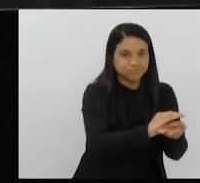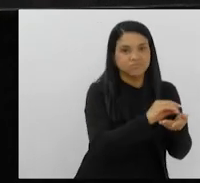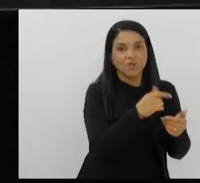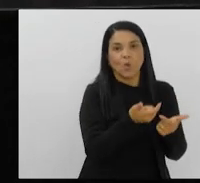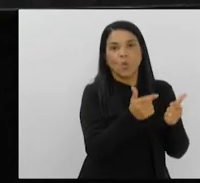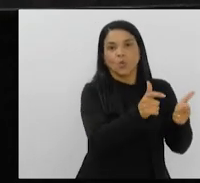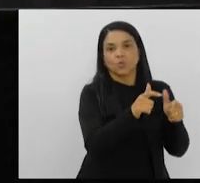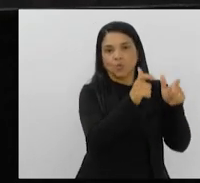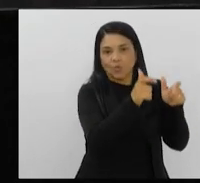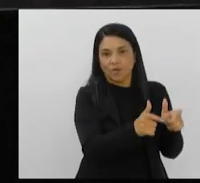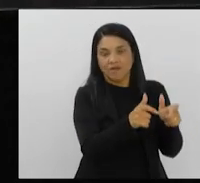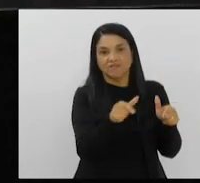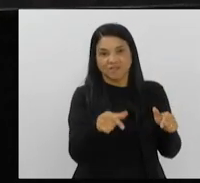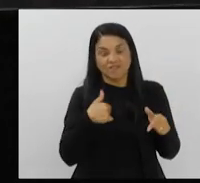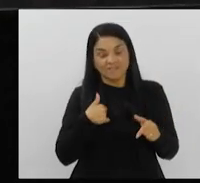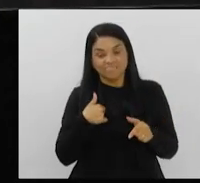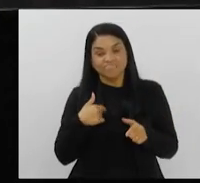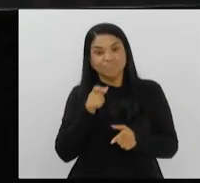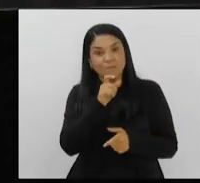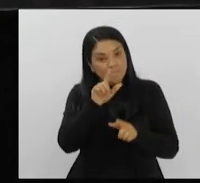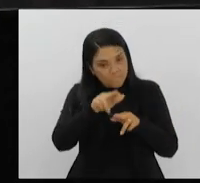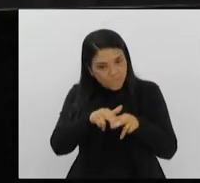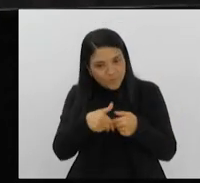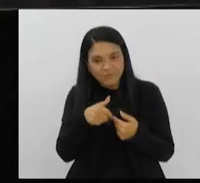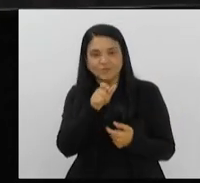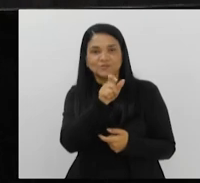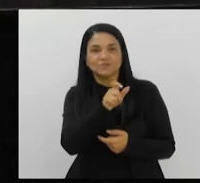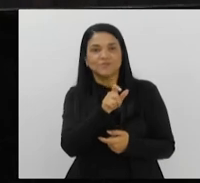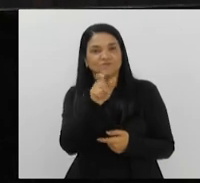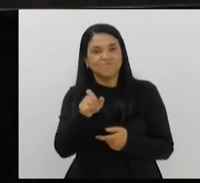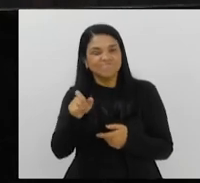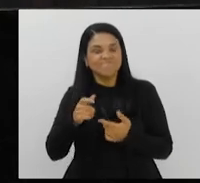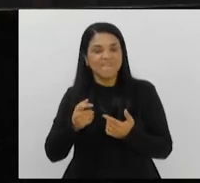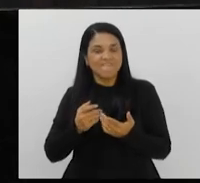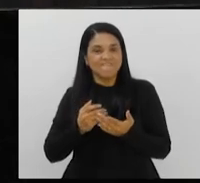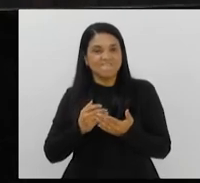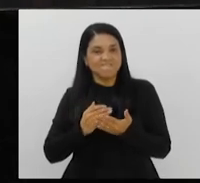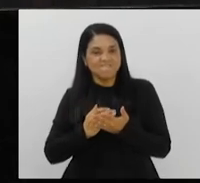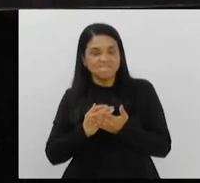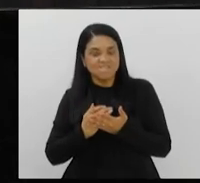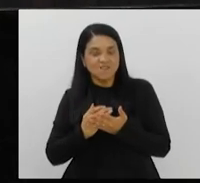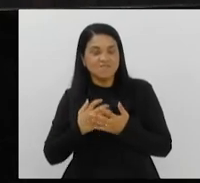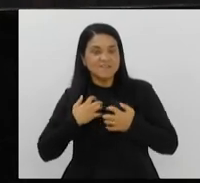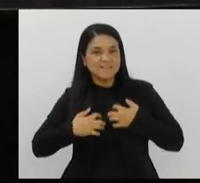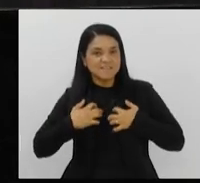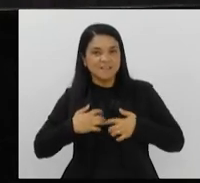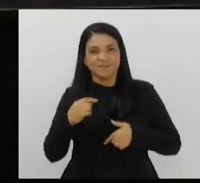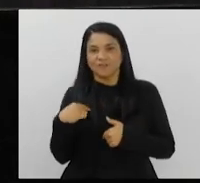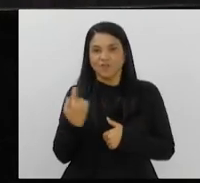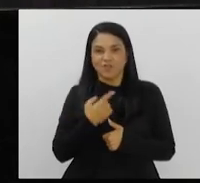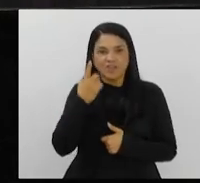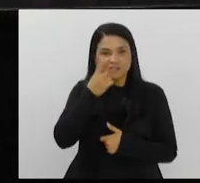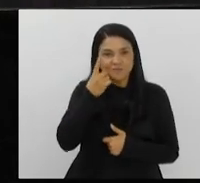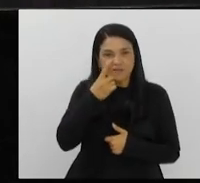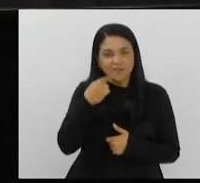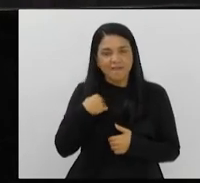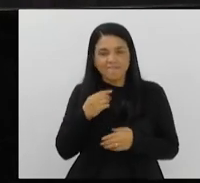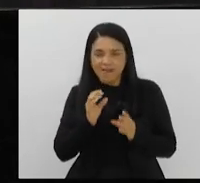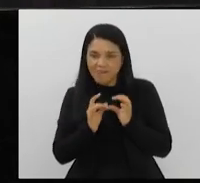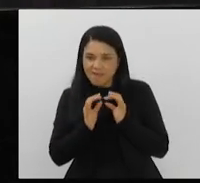por isso que eles ficam irritados com a gente, deputado. Depois ficam tramando, criando